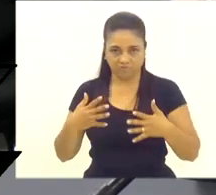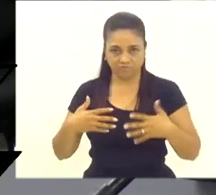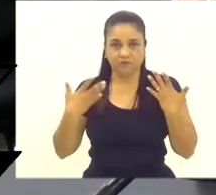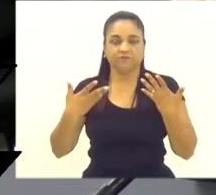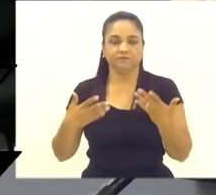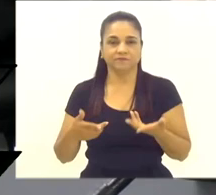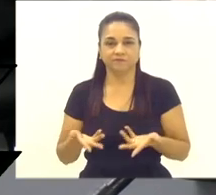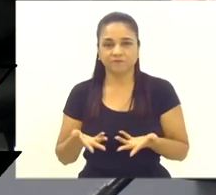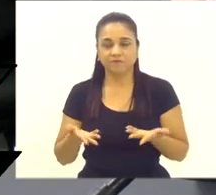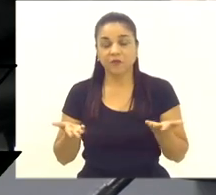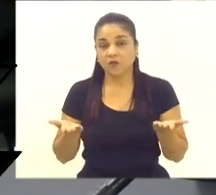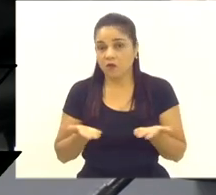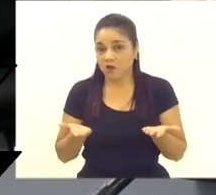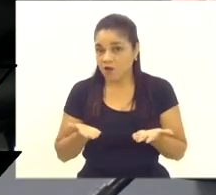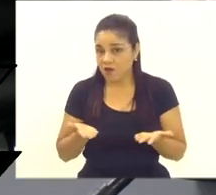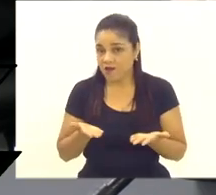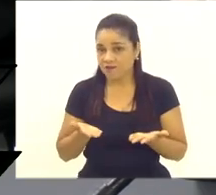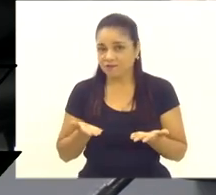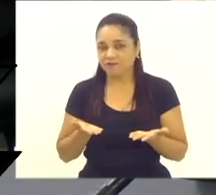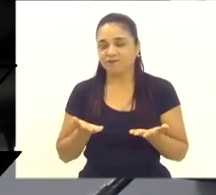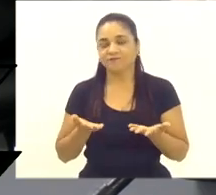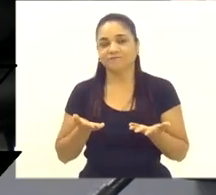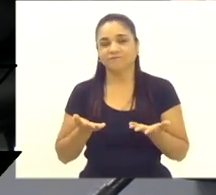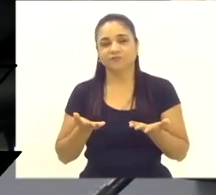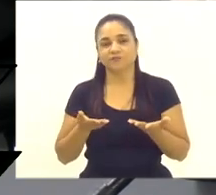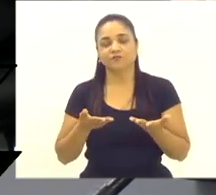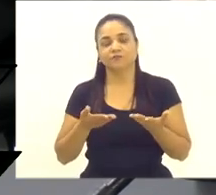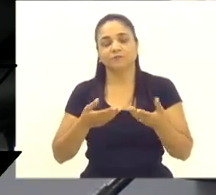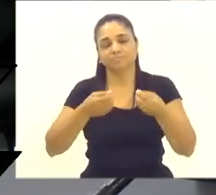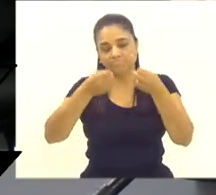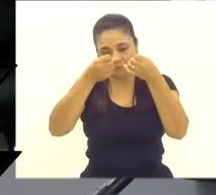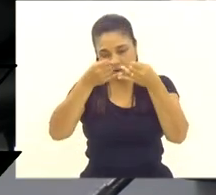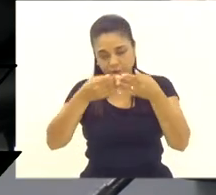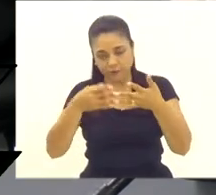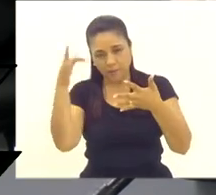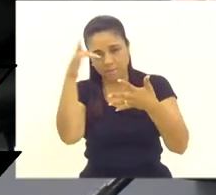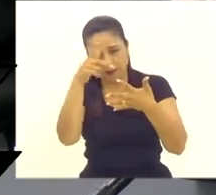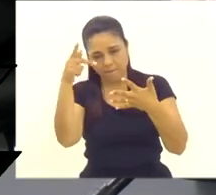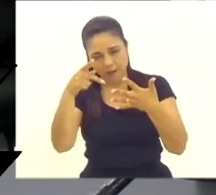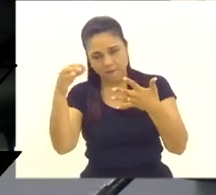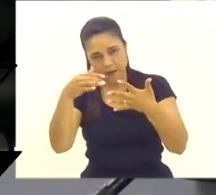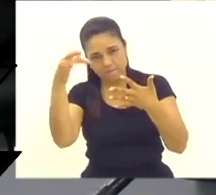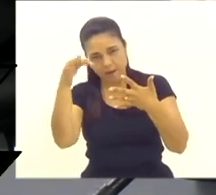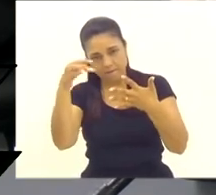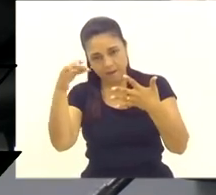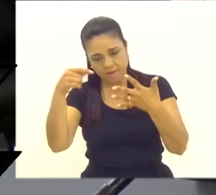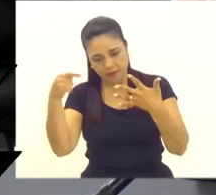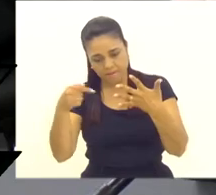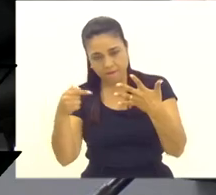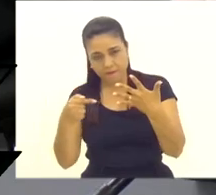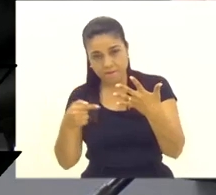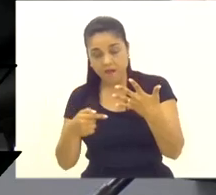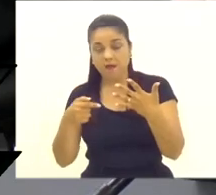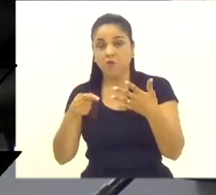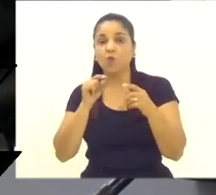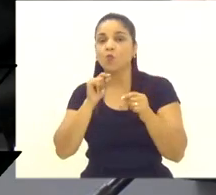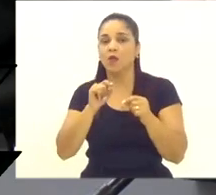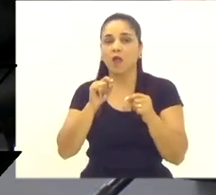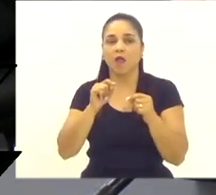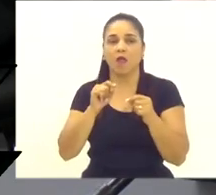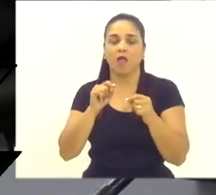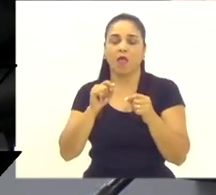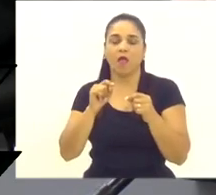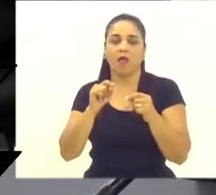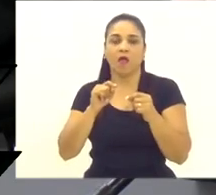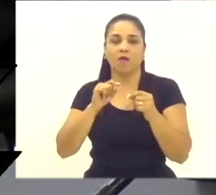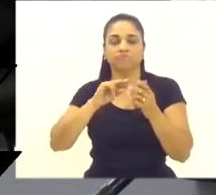eu tô trazendo um pouco toda essa definição um pouco né do que que é a violência política porque a gente entende que é muito importante a gente